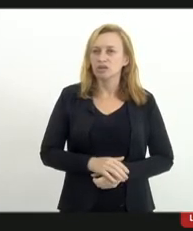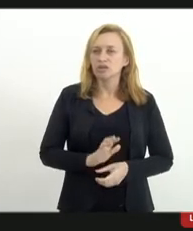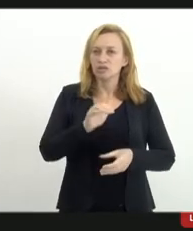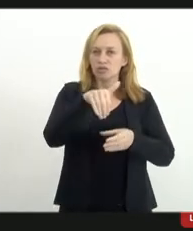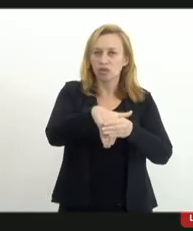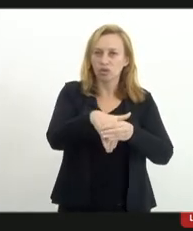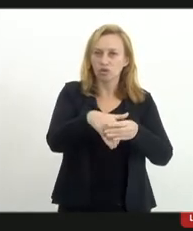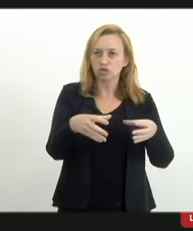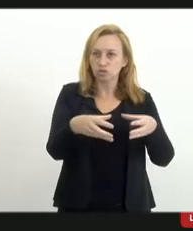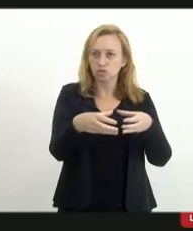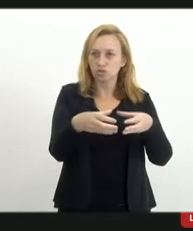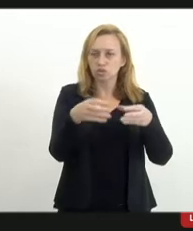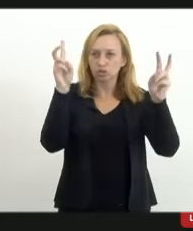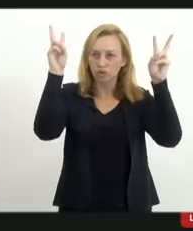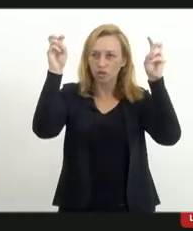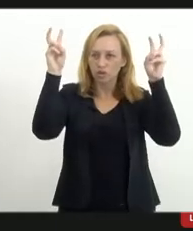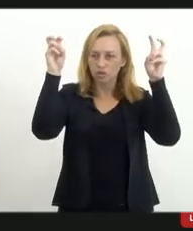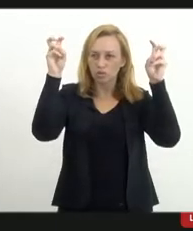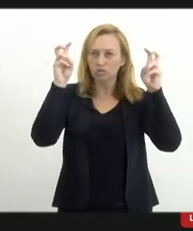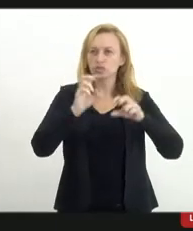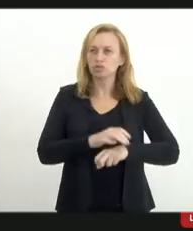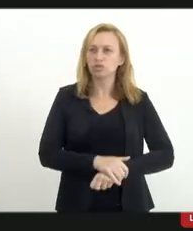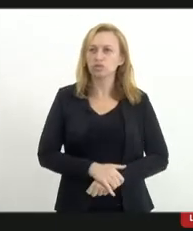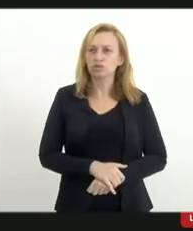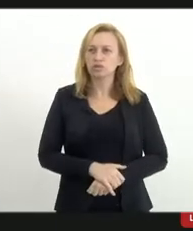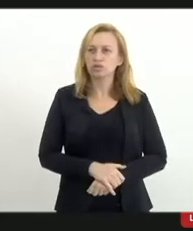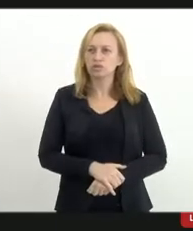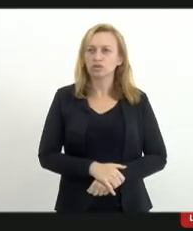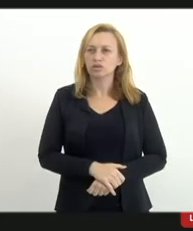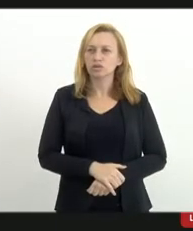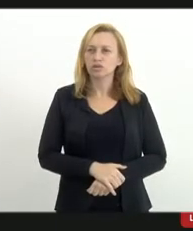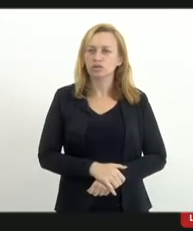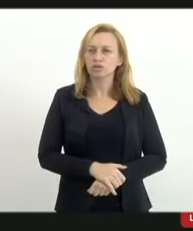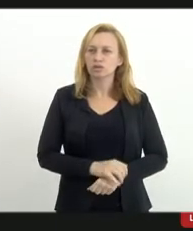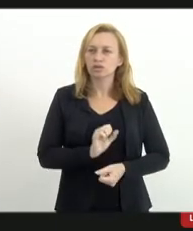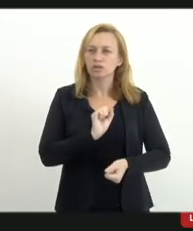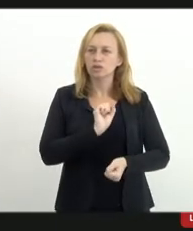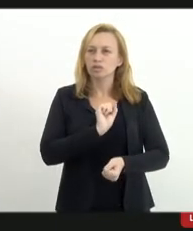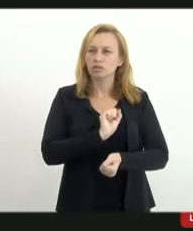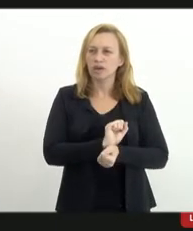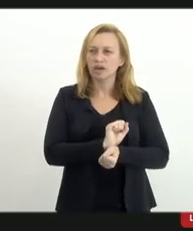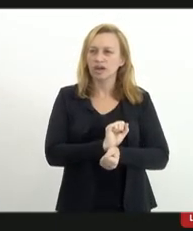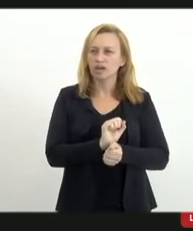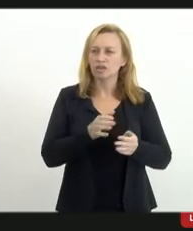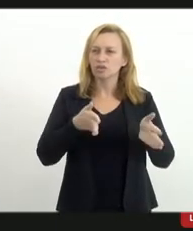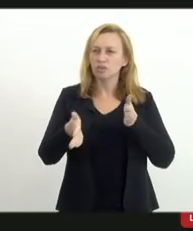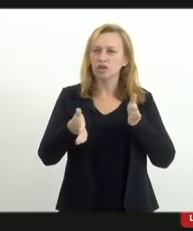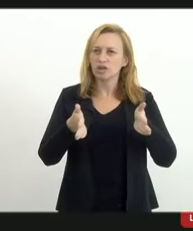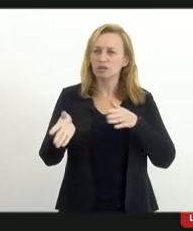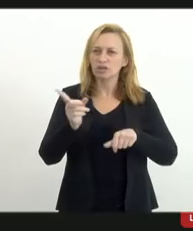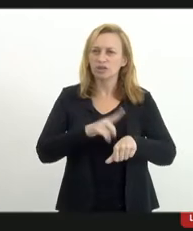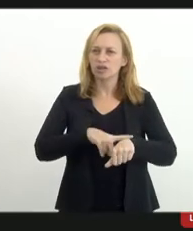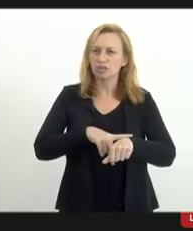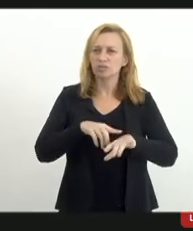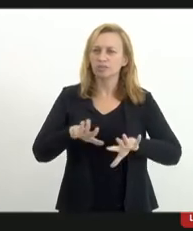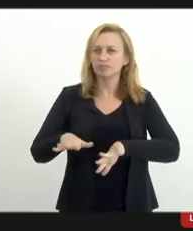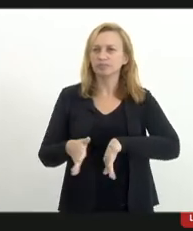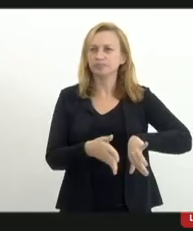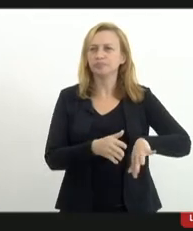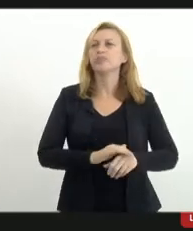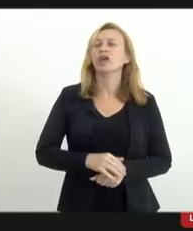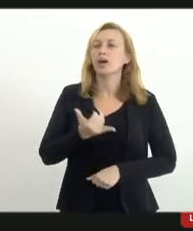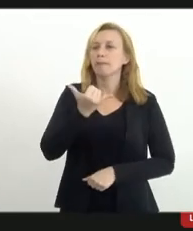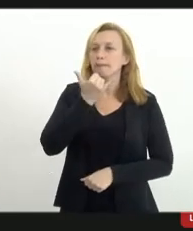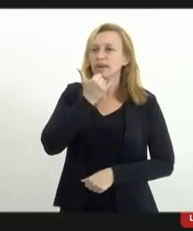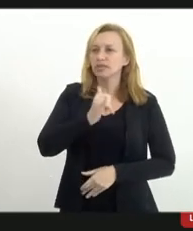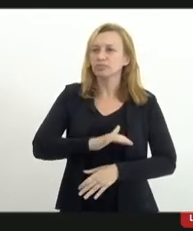grupo na questão específica da suspensão da contagem de prazo. Por favor, doutor Paulo Henrique.